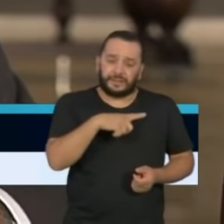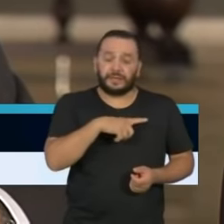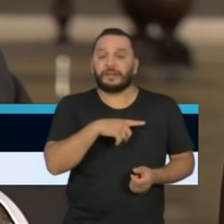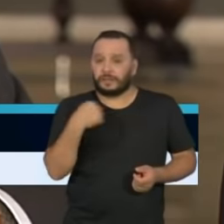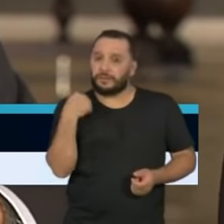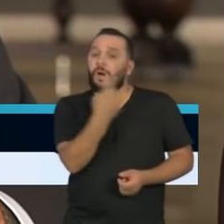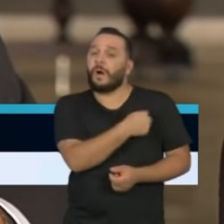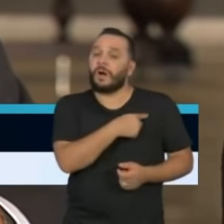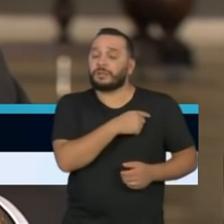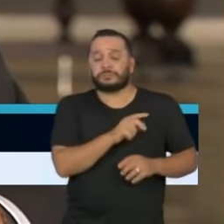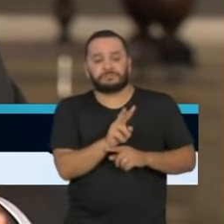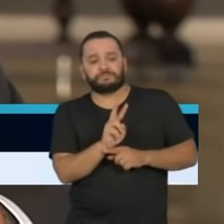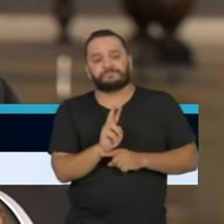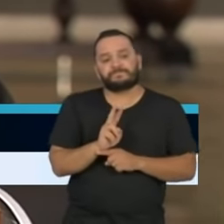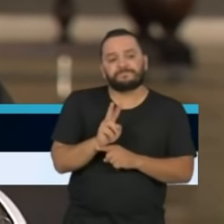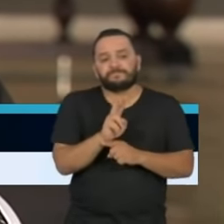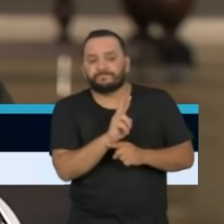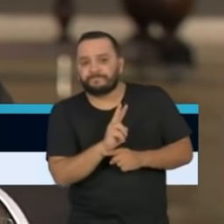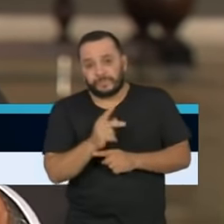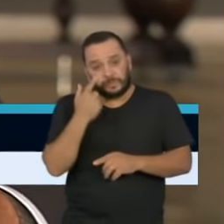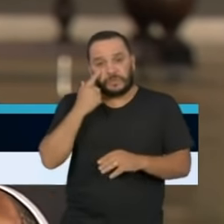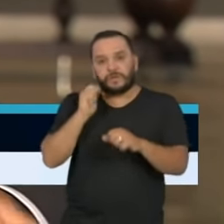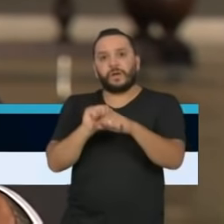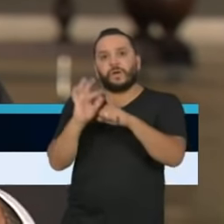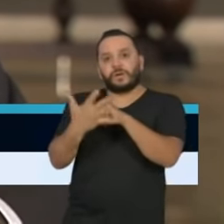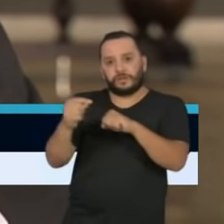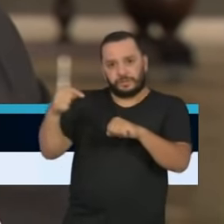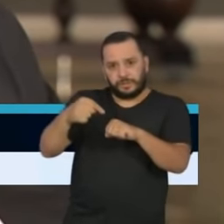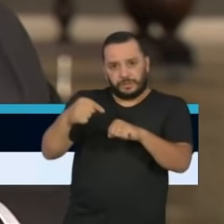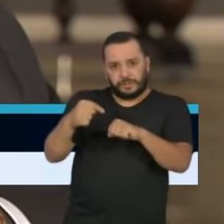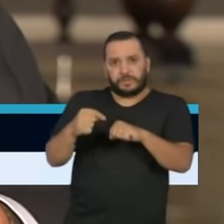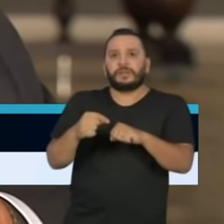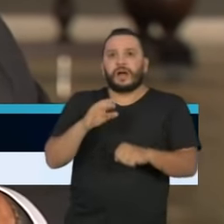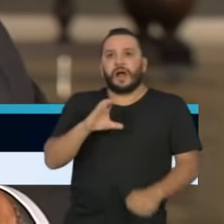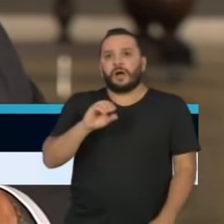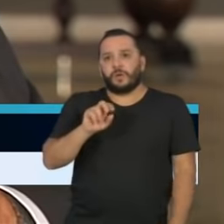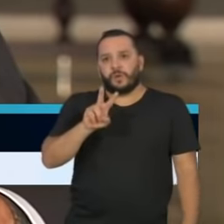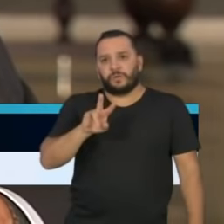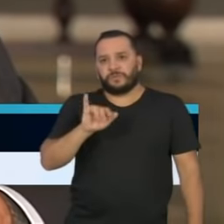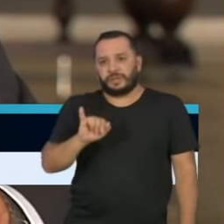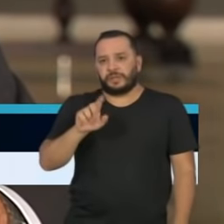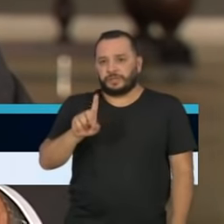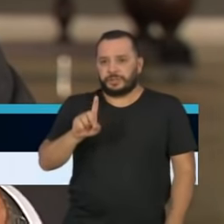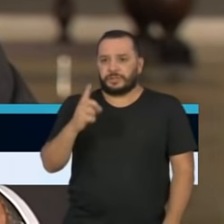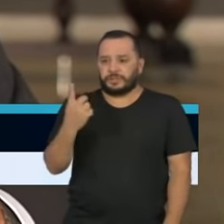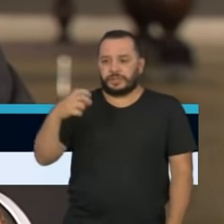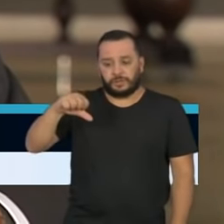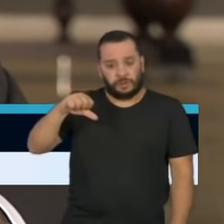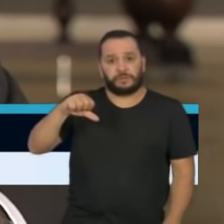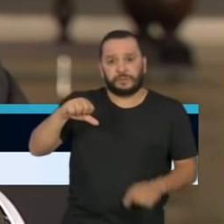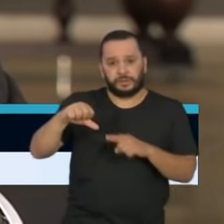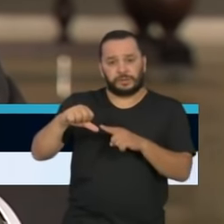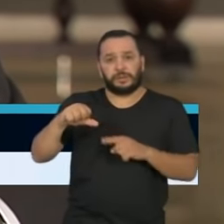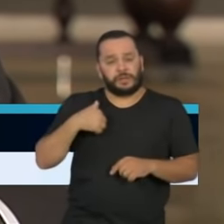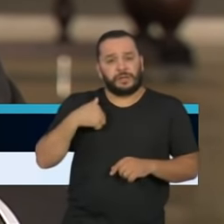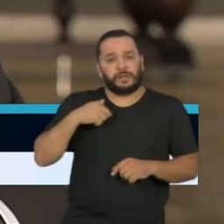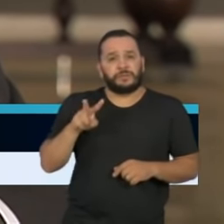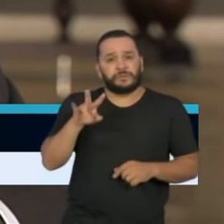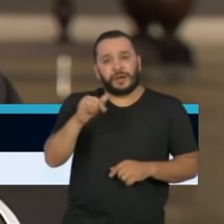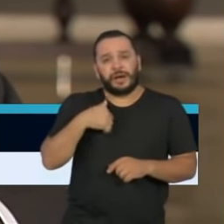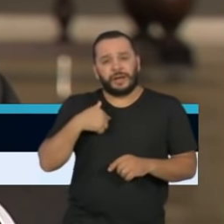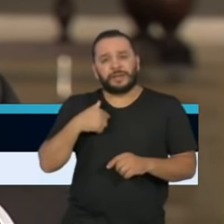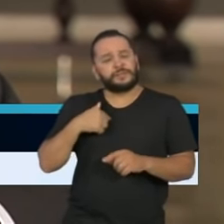continuar olhando para ver se esse coronavírus, se essa Covid-19, esta doença nova, vai influenciar nas